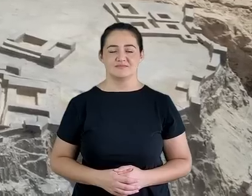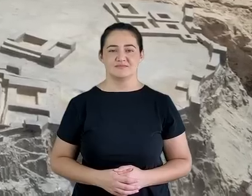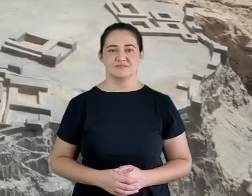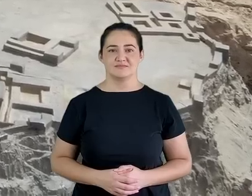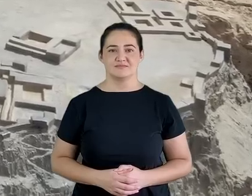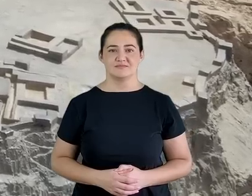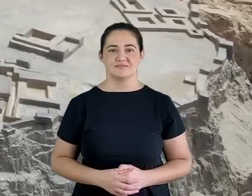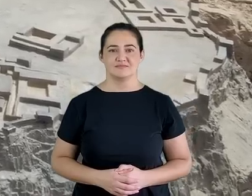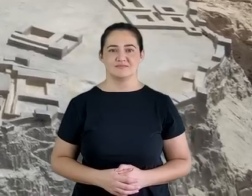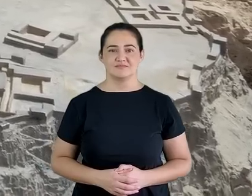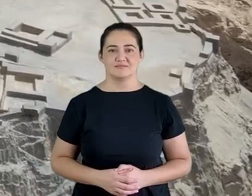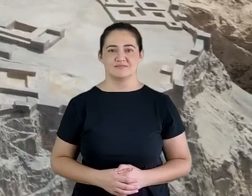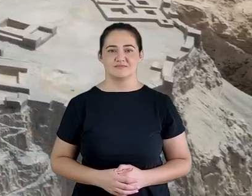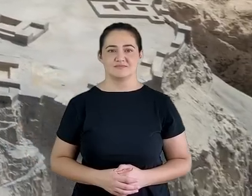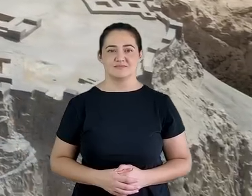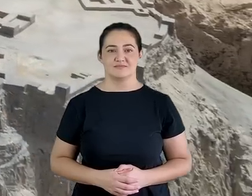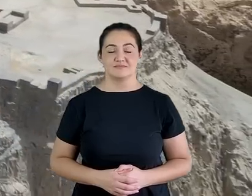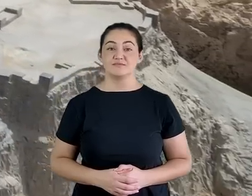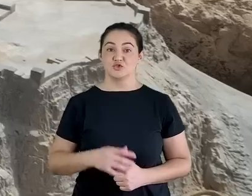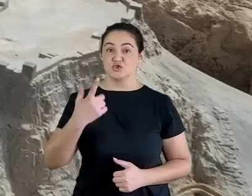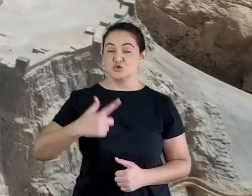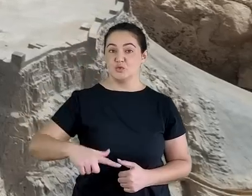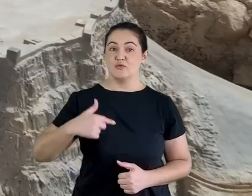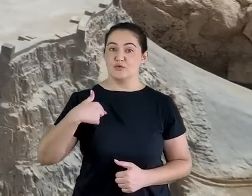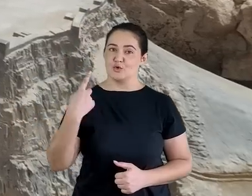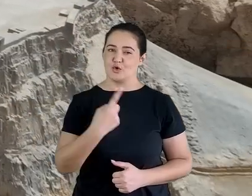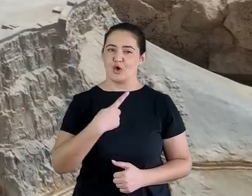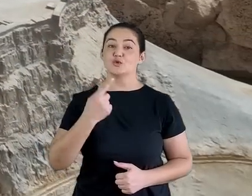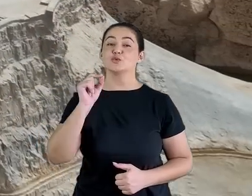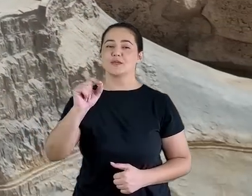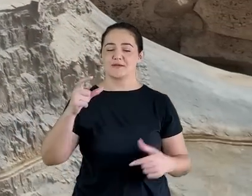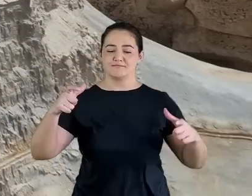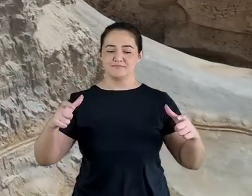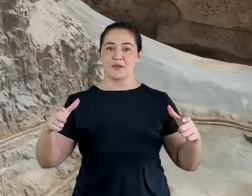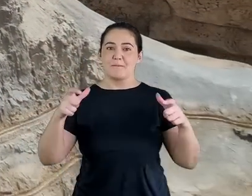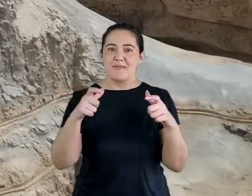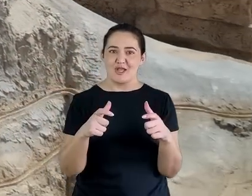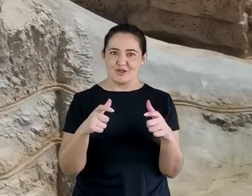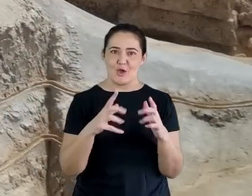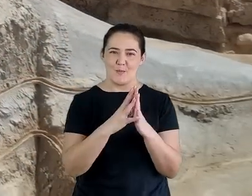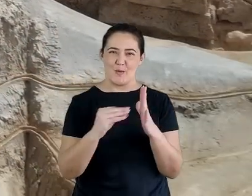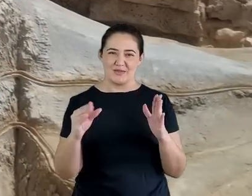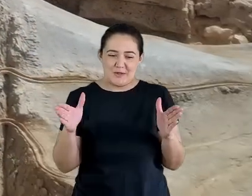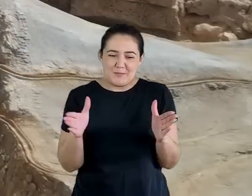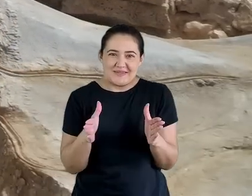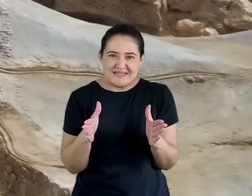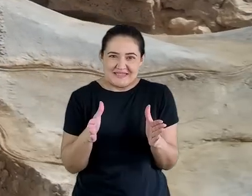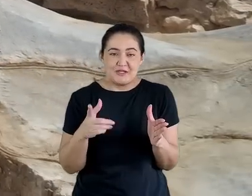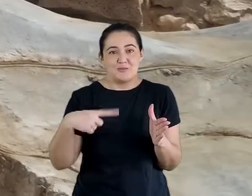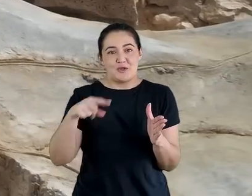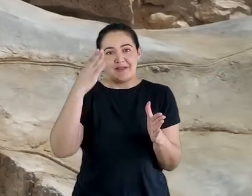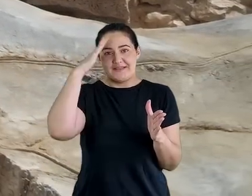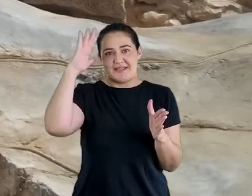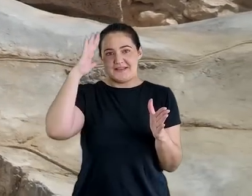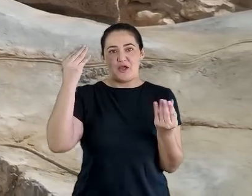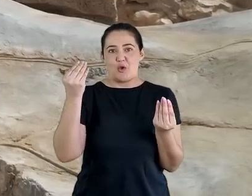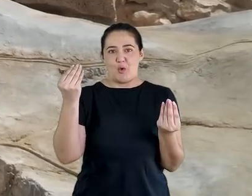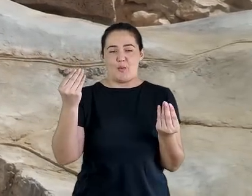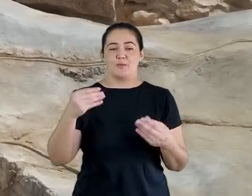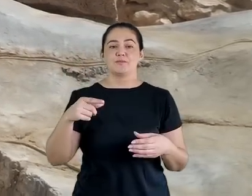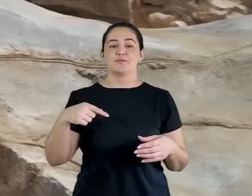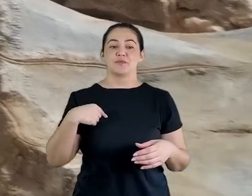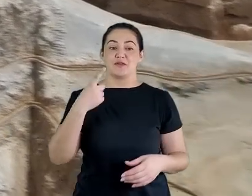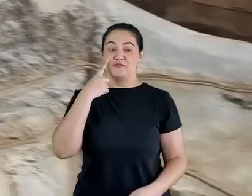mais uma vez nós recorremos à maquete para você entender melhor a estrutura do Palácio de Herodes. Aqui você tem o palácio dele em 3 níveis, que